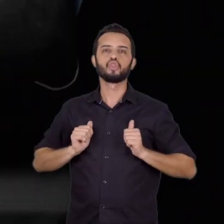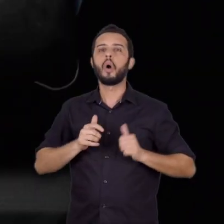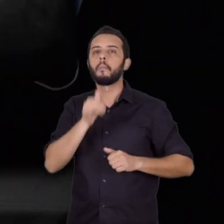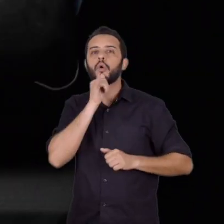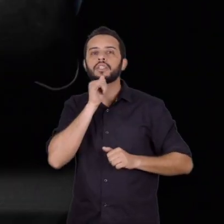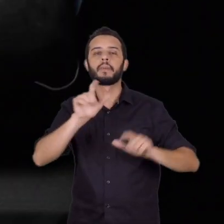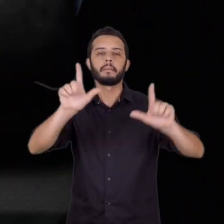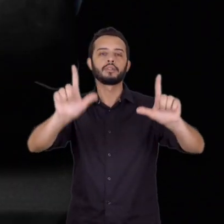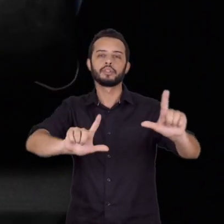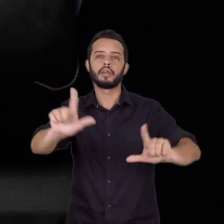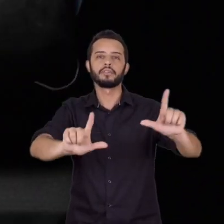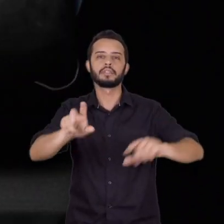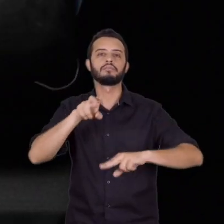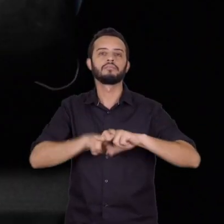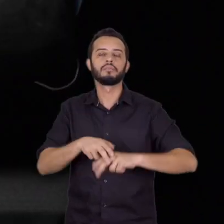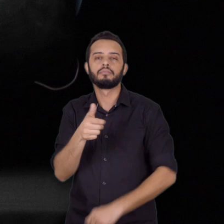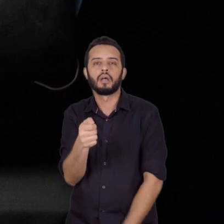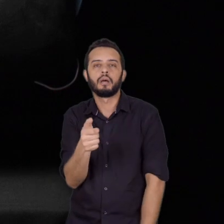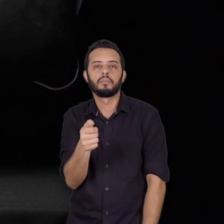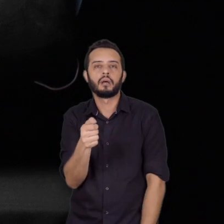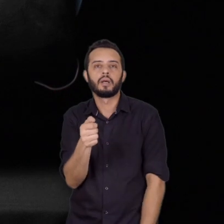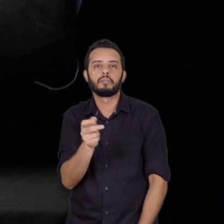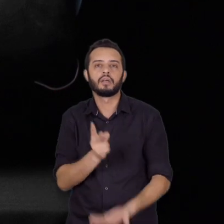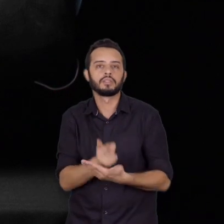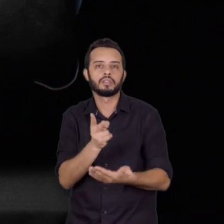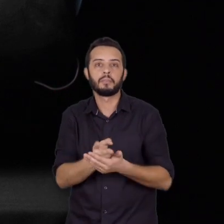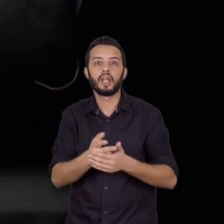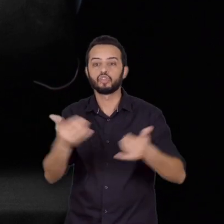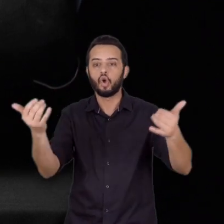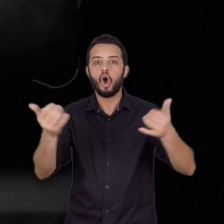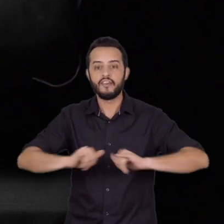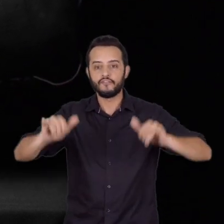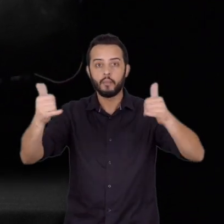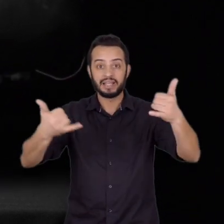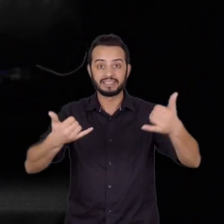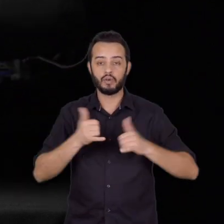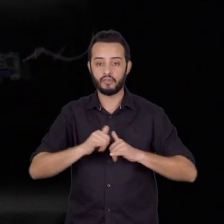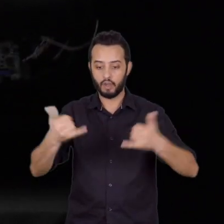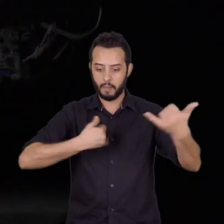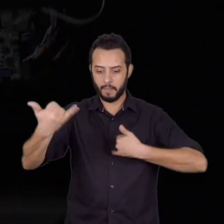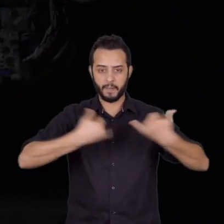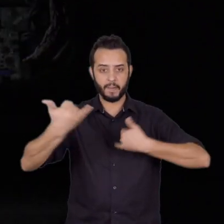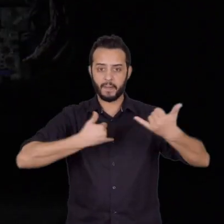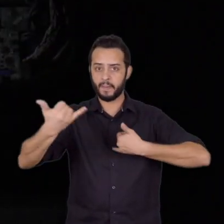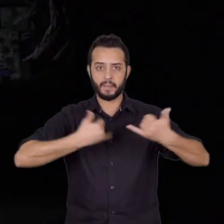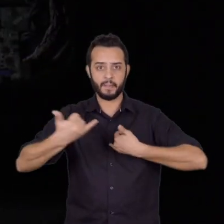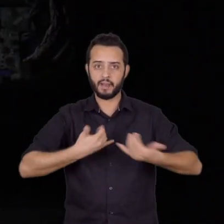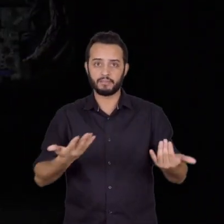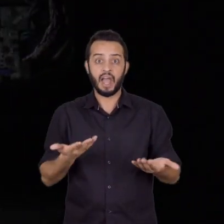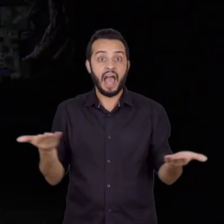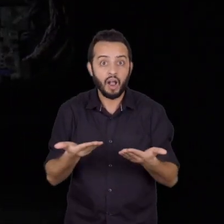eles colocavam as pessoas sentadas no sofá, por exemplo, e assistindo as coisas.